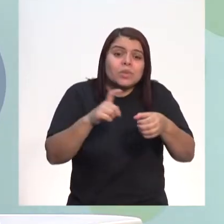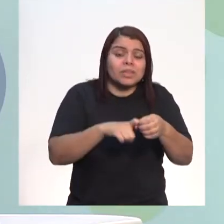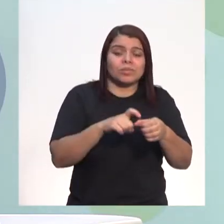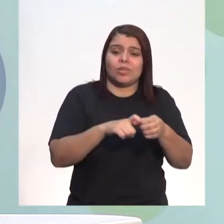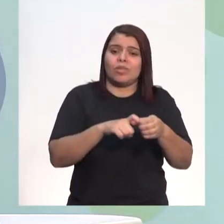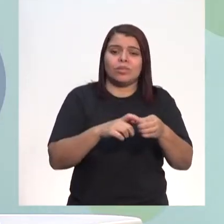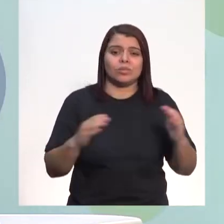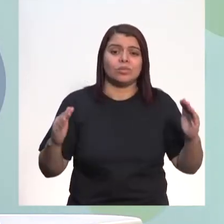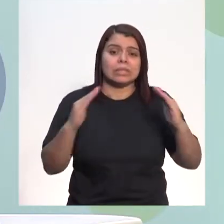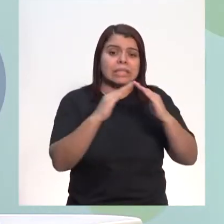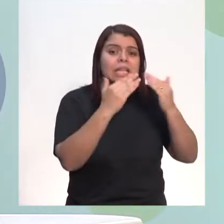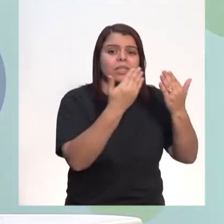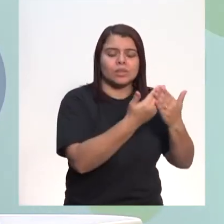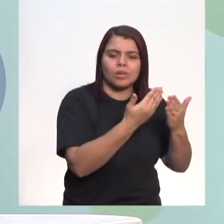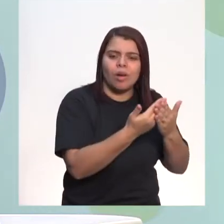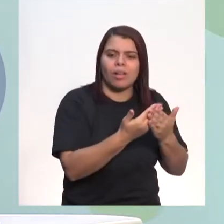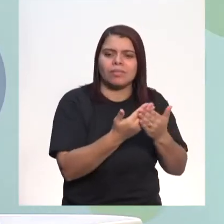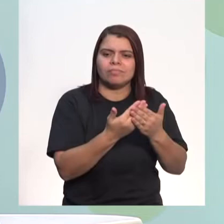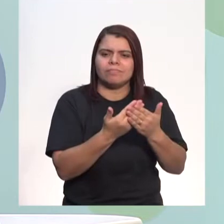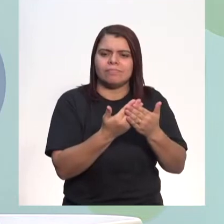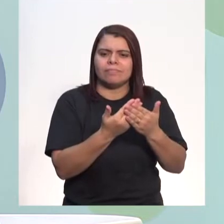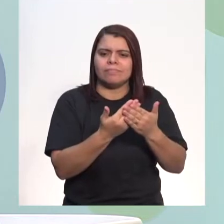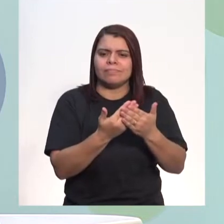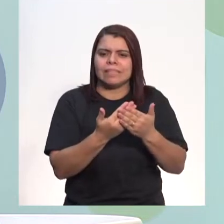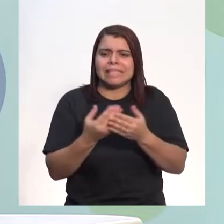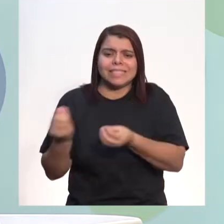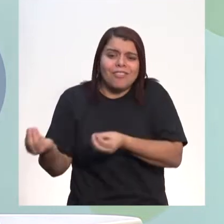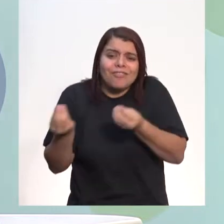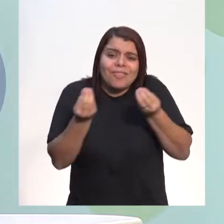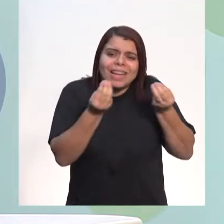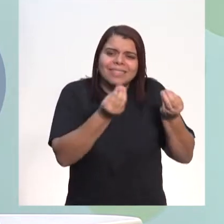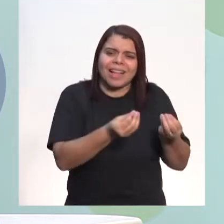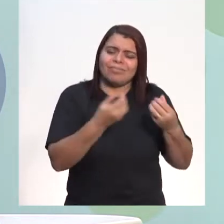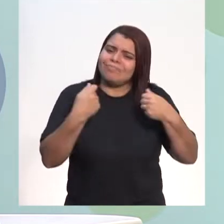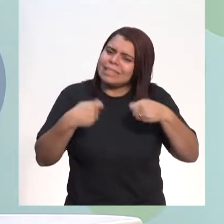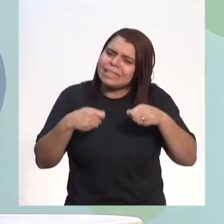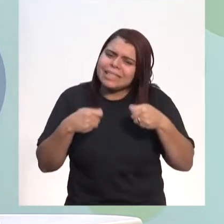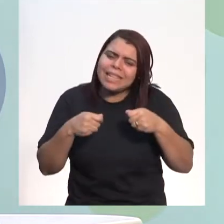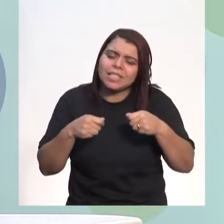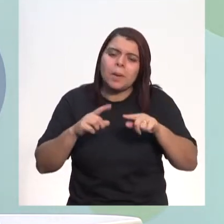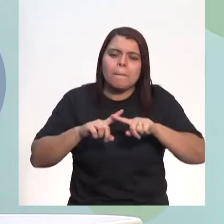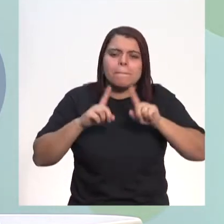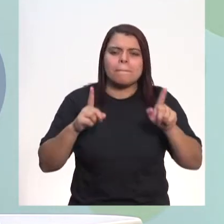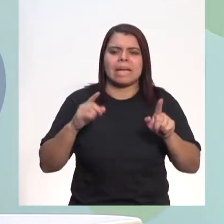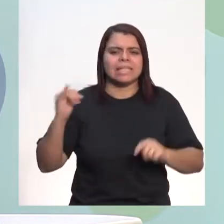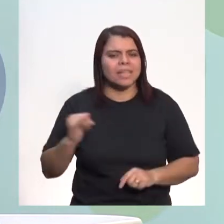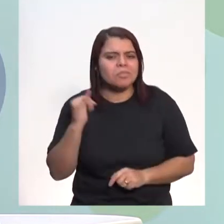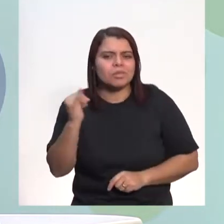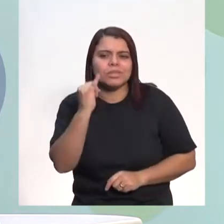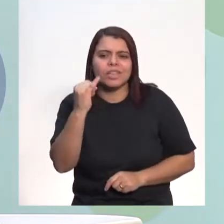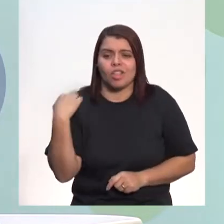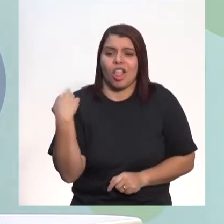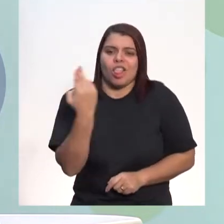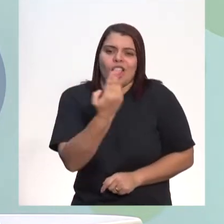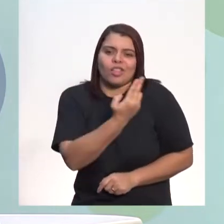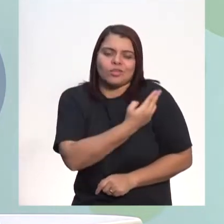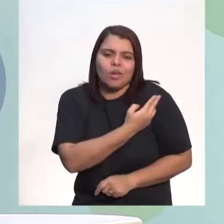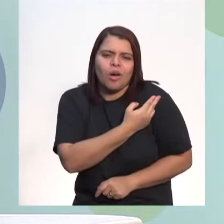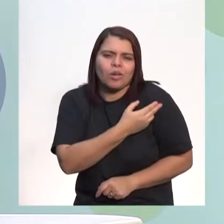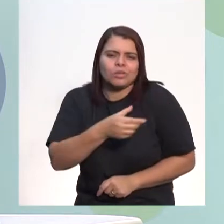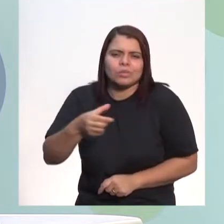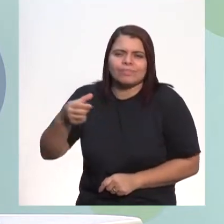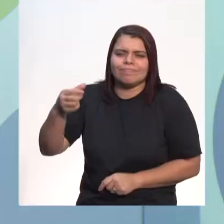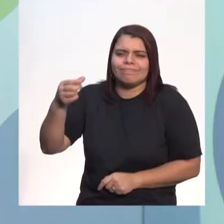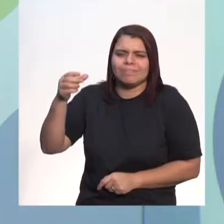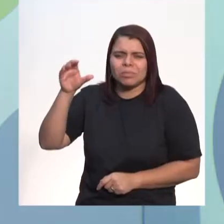presencial ele trará também essa necessidade, né? Mas é importante saber que estamos todos atentos a essas questões